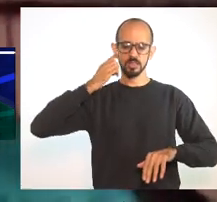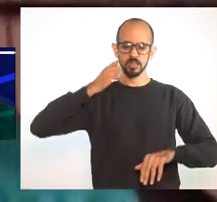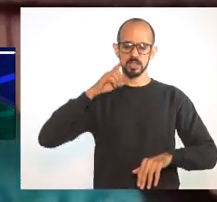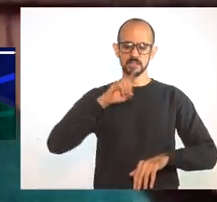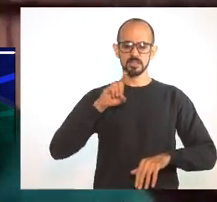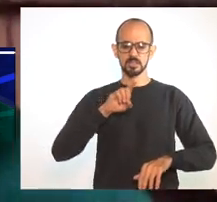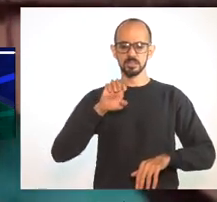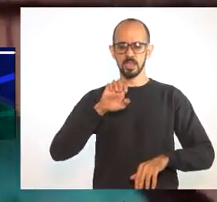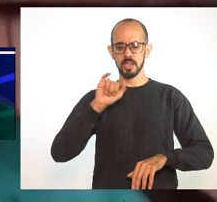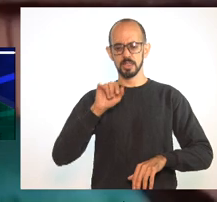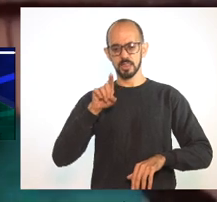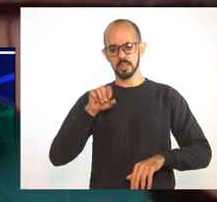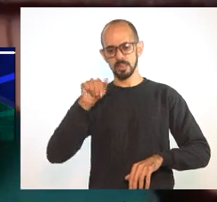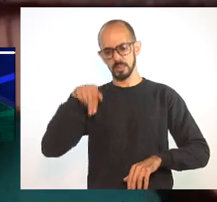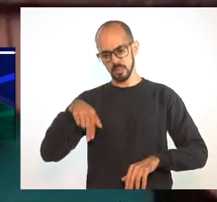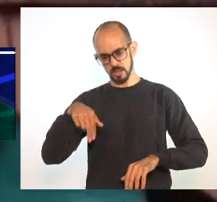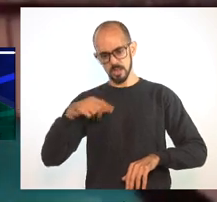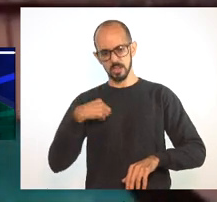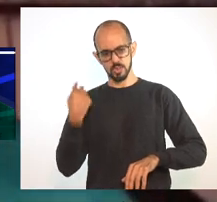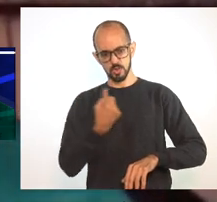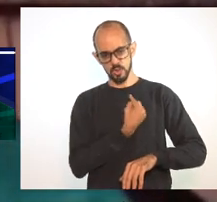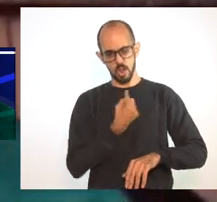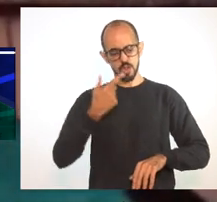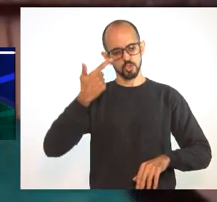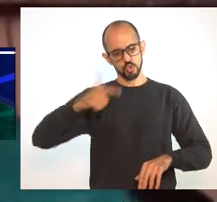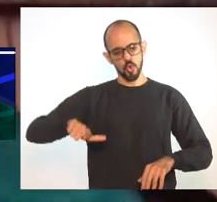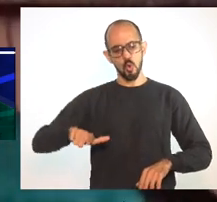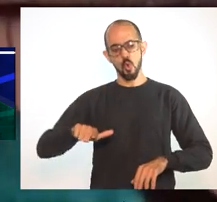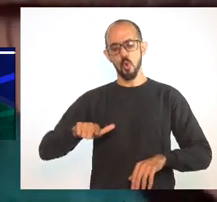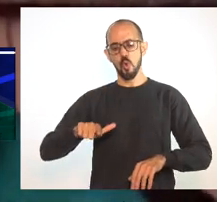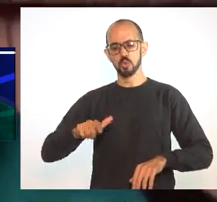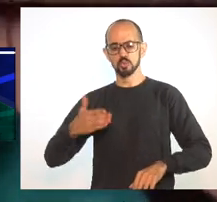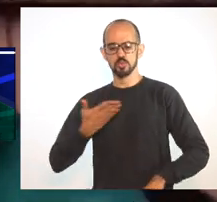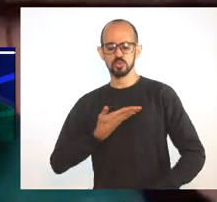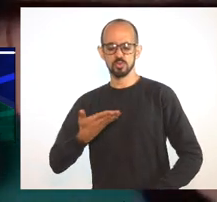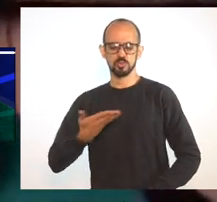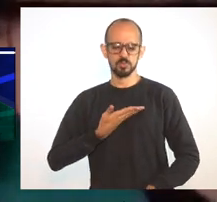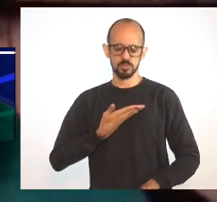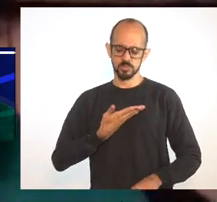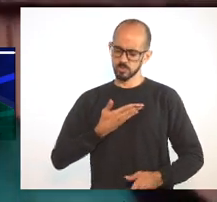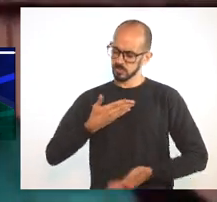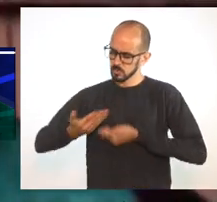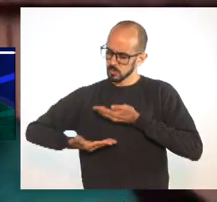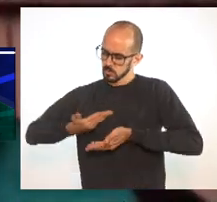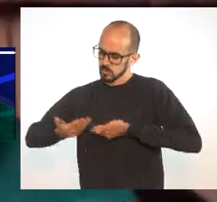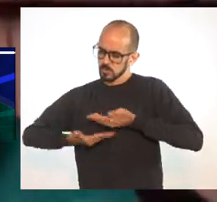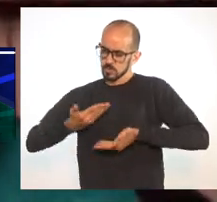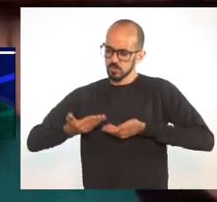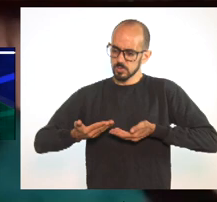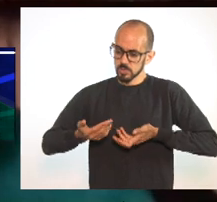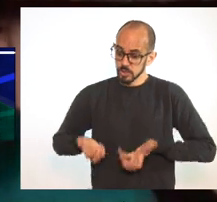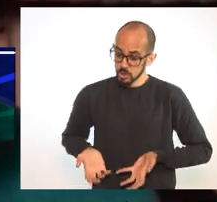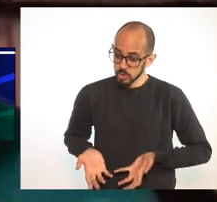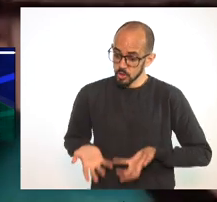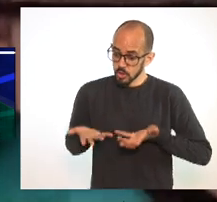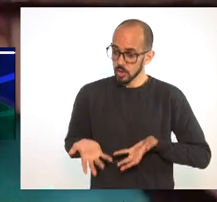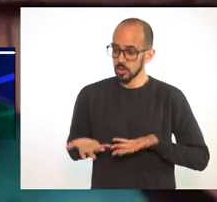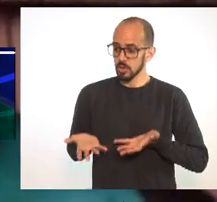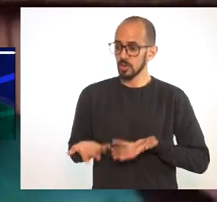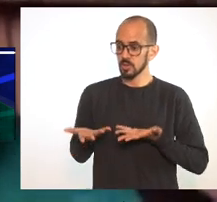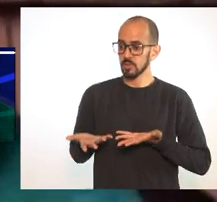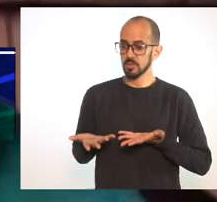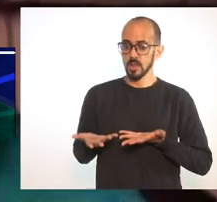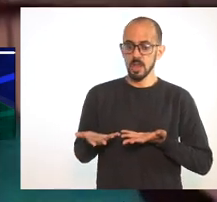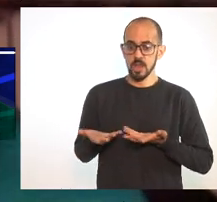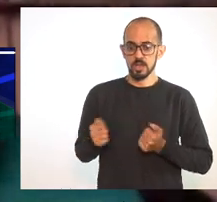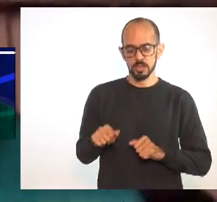iniciativas nossas e de outros companheiros e companheiras, no sentido de incidir legislativamente e concretamente